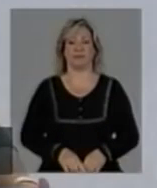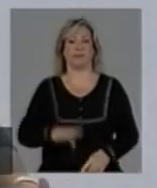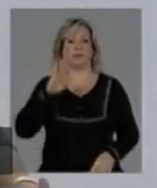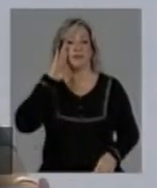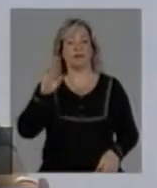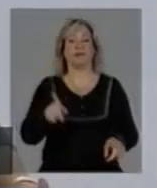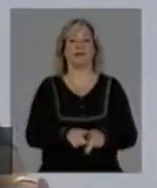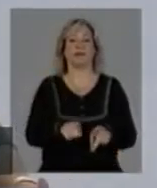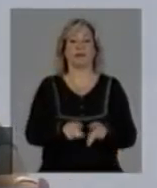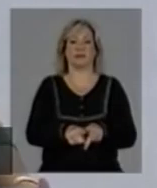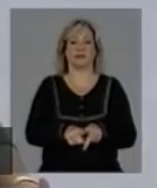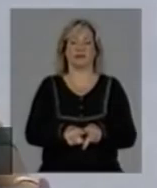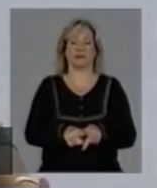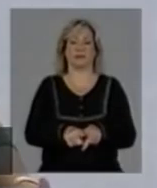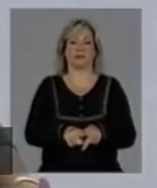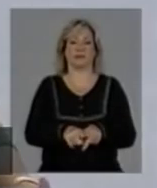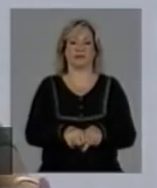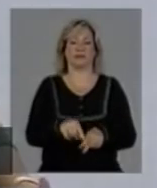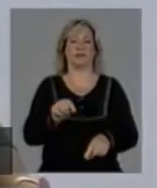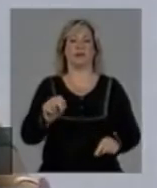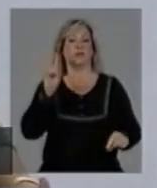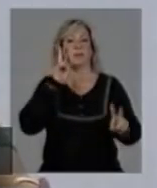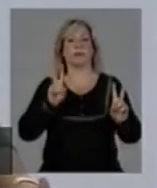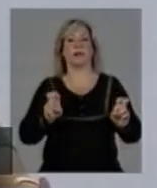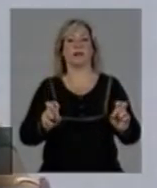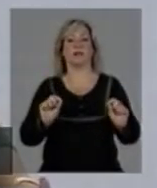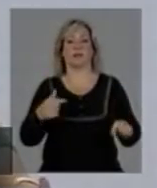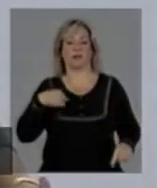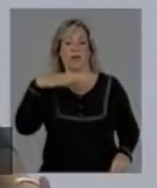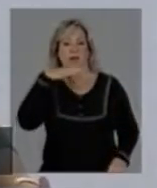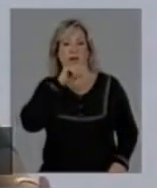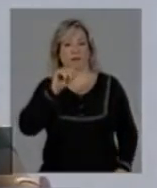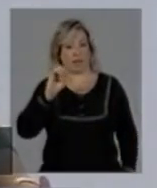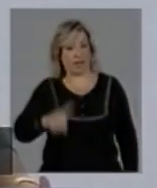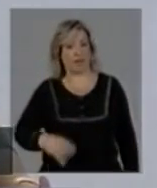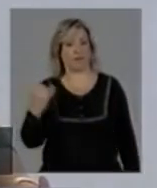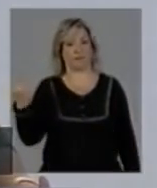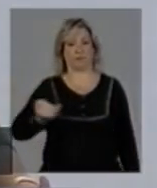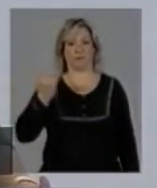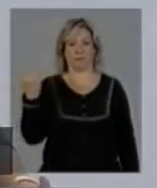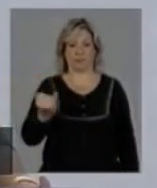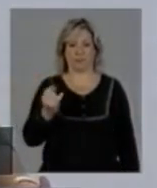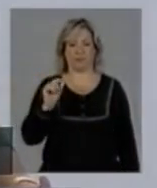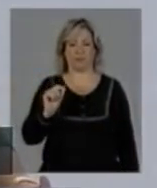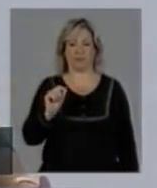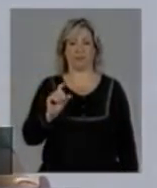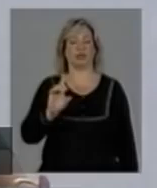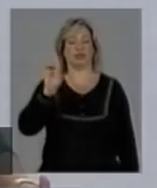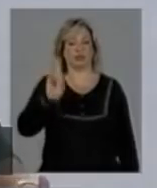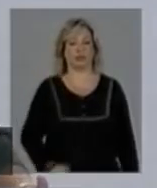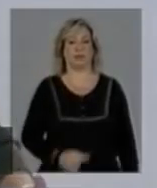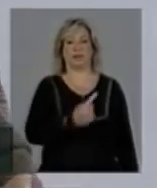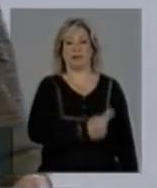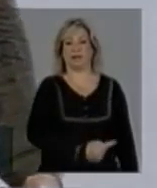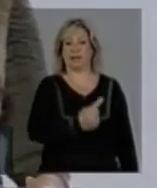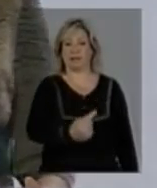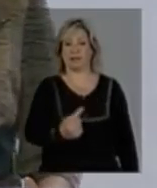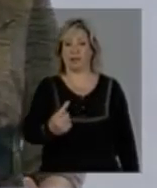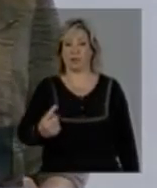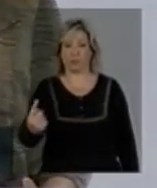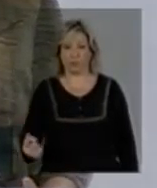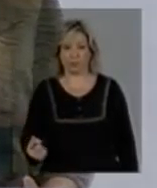estímulos pedagógicos, com apoio, acolhimento e carinho, certamente nós seremos